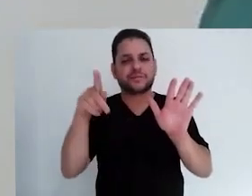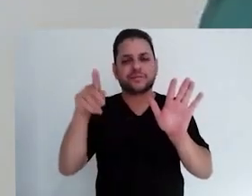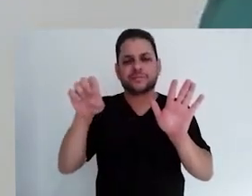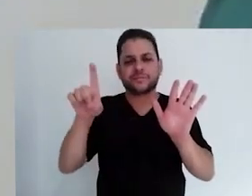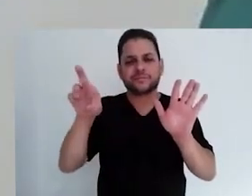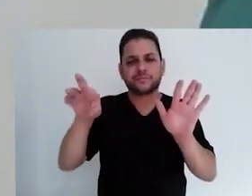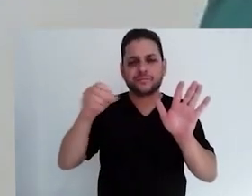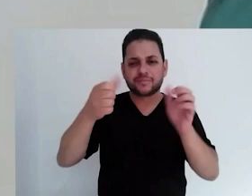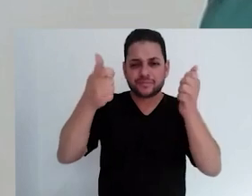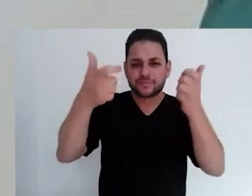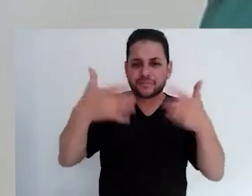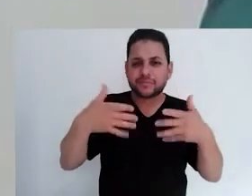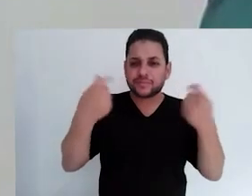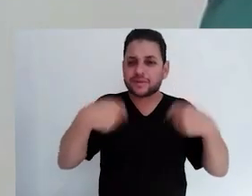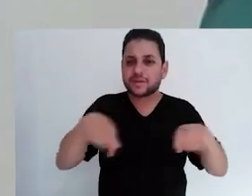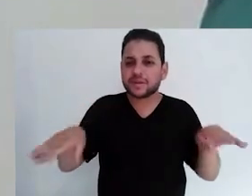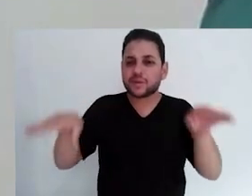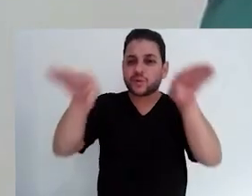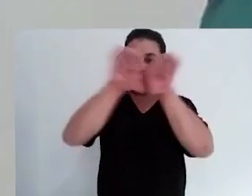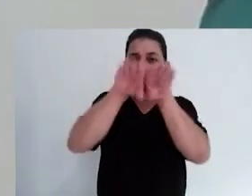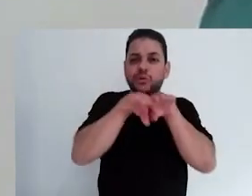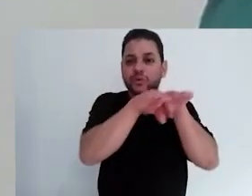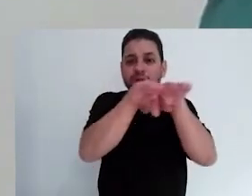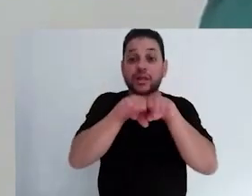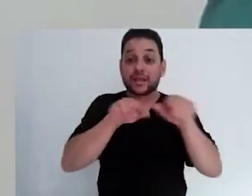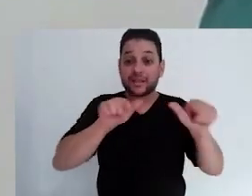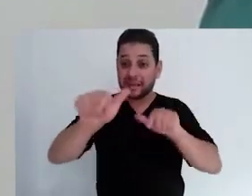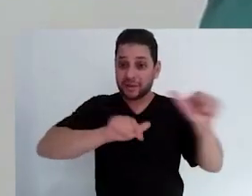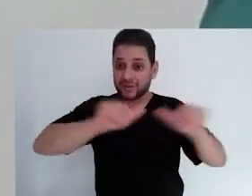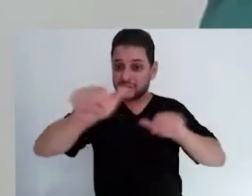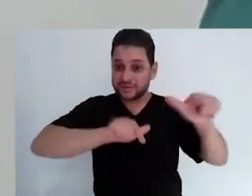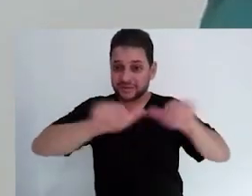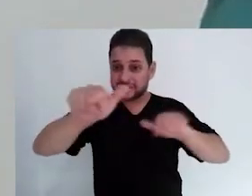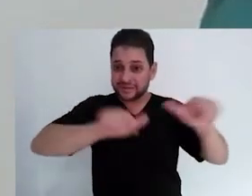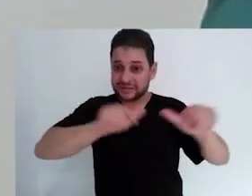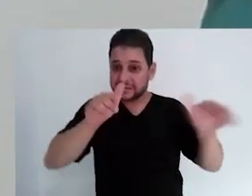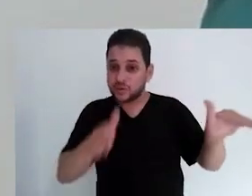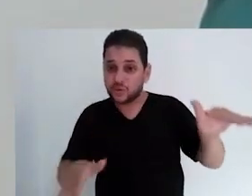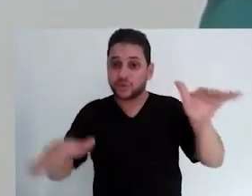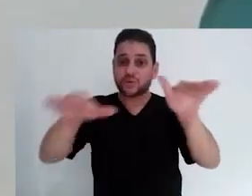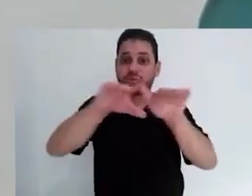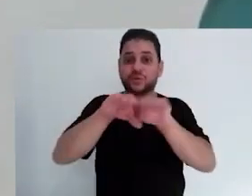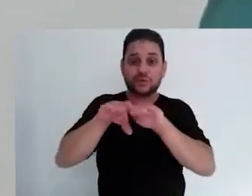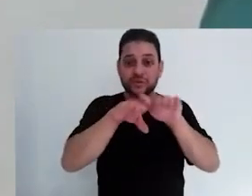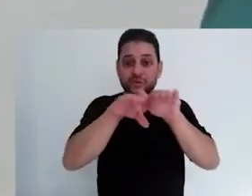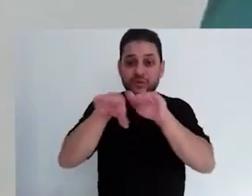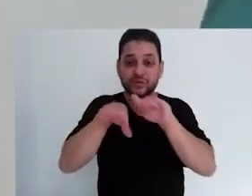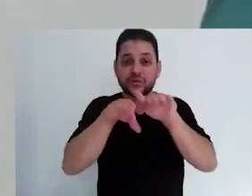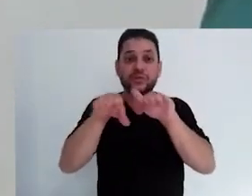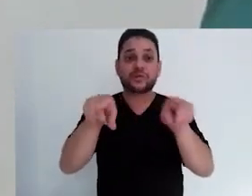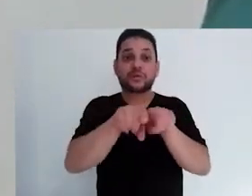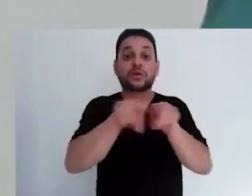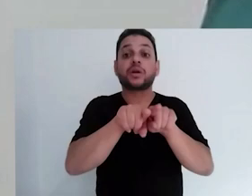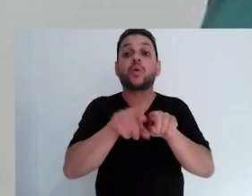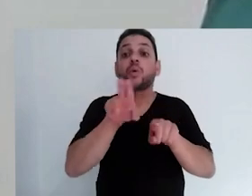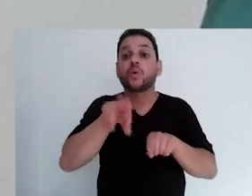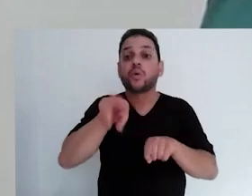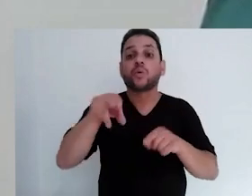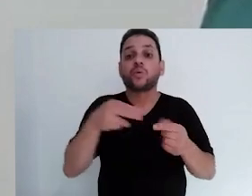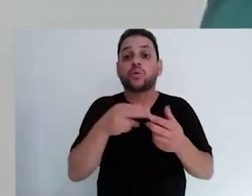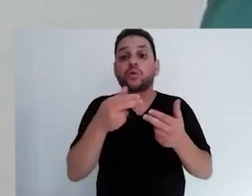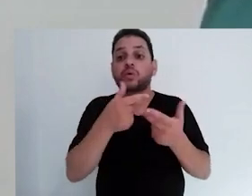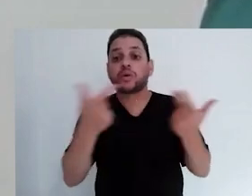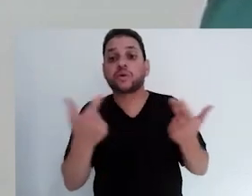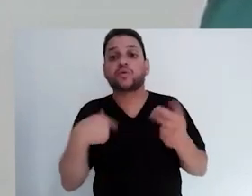de equalização da carga de trabalho, da utilização dos recursos que a gente tem de juízes e de